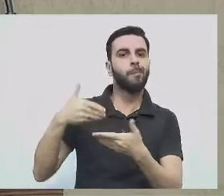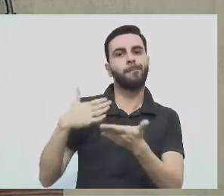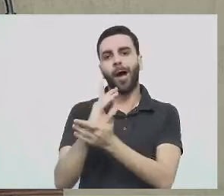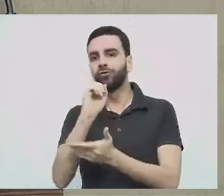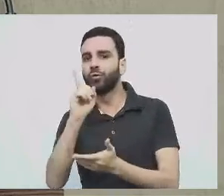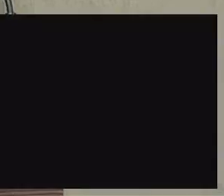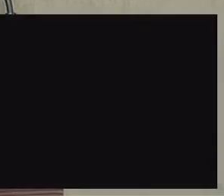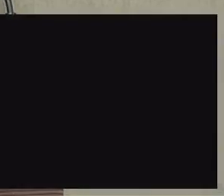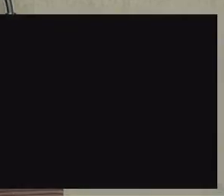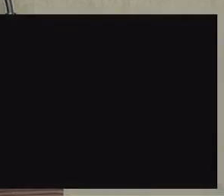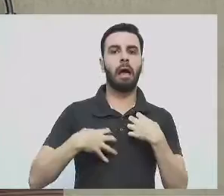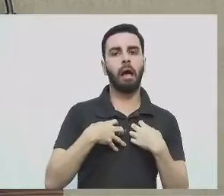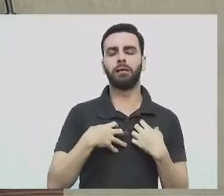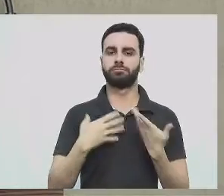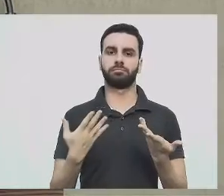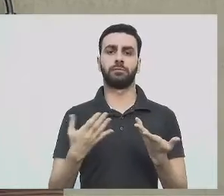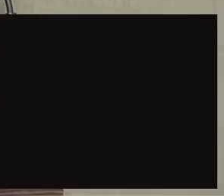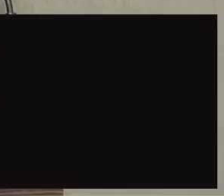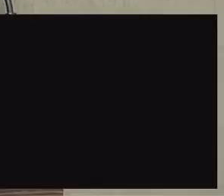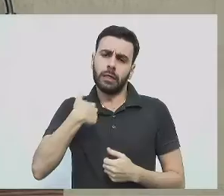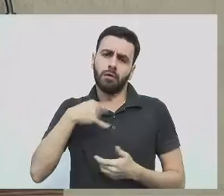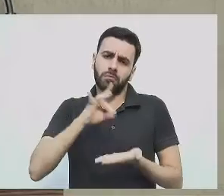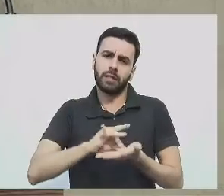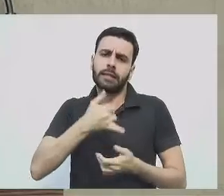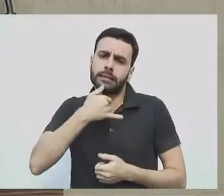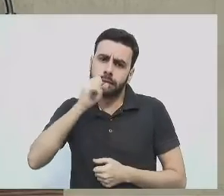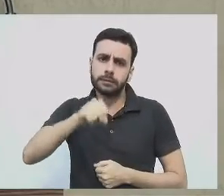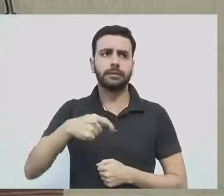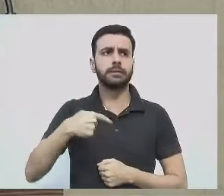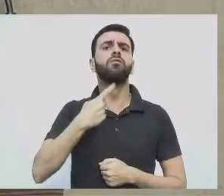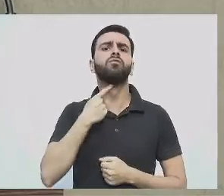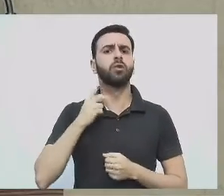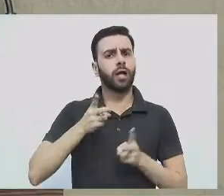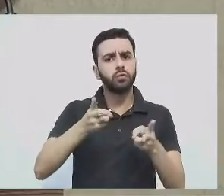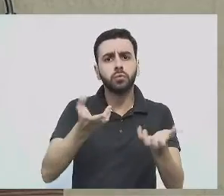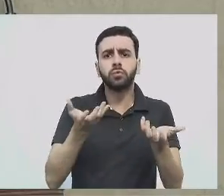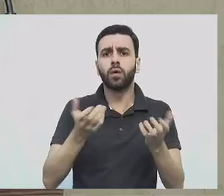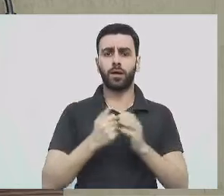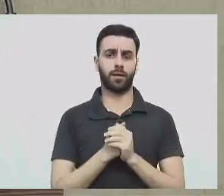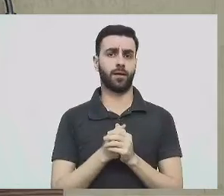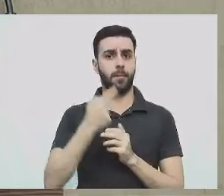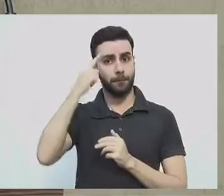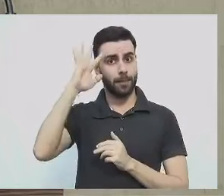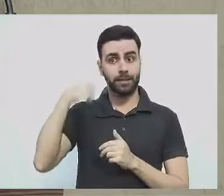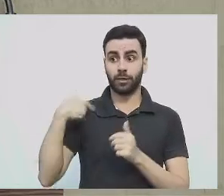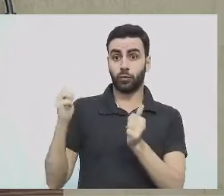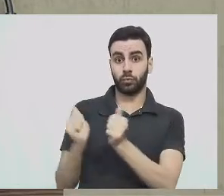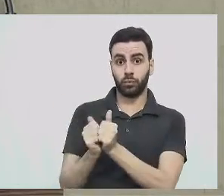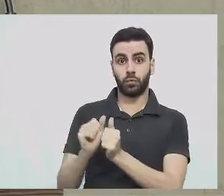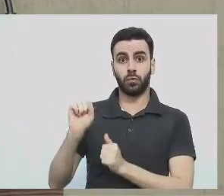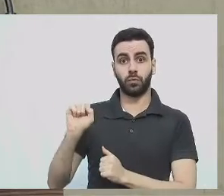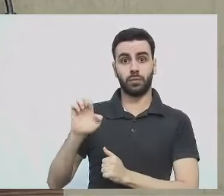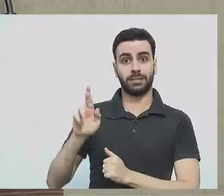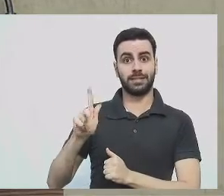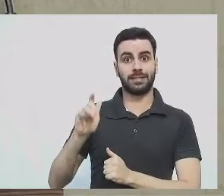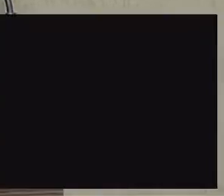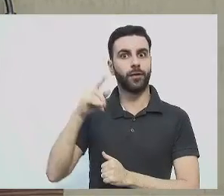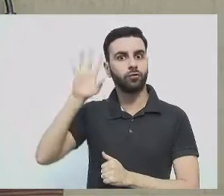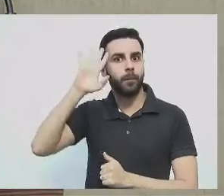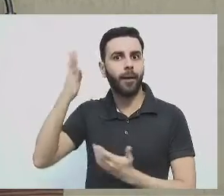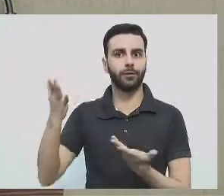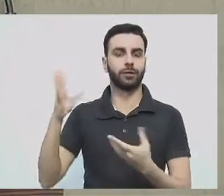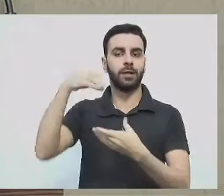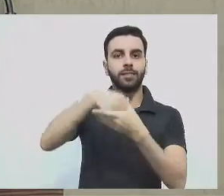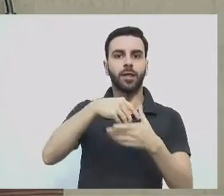chorando. Triste, sim, porque eu queria fazer mais. Imagina agora, Sérgio, eu e você, dentro